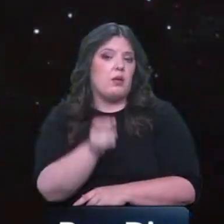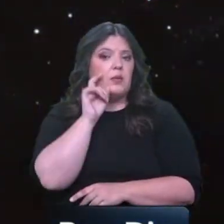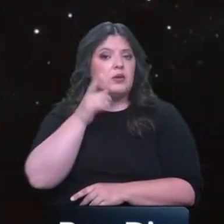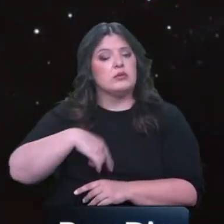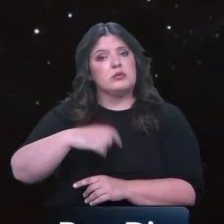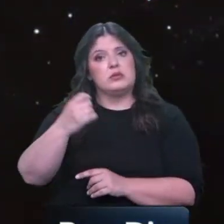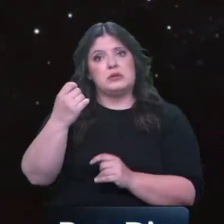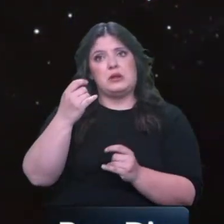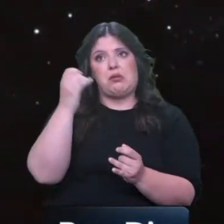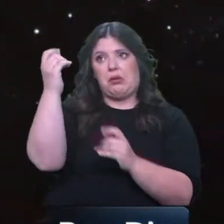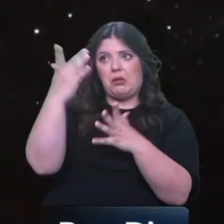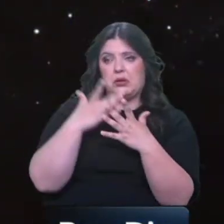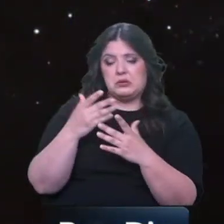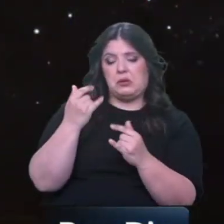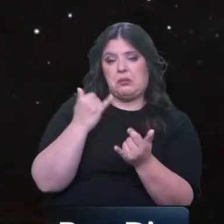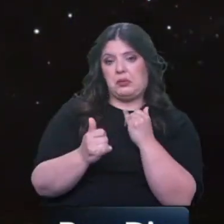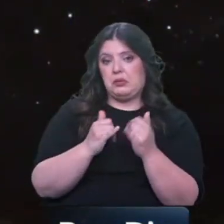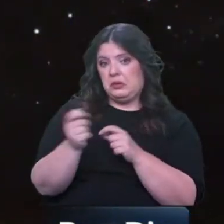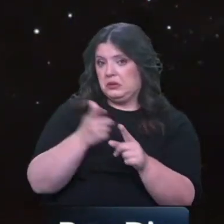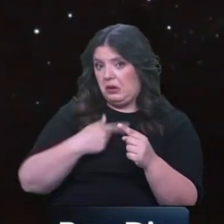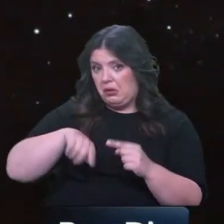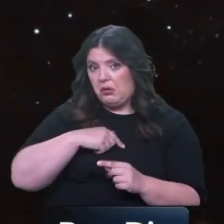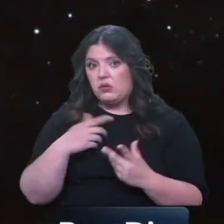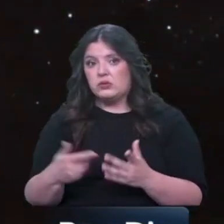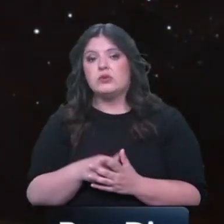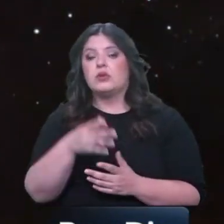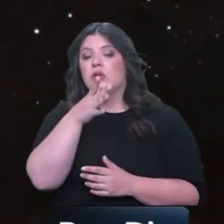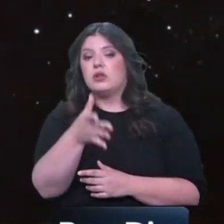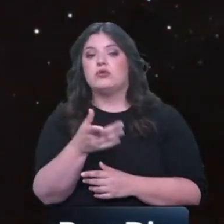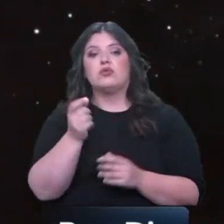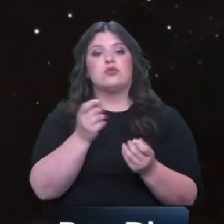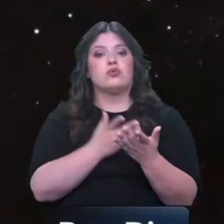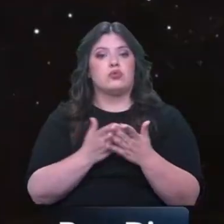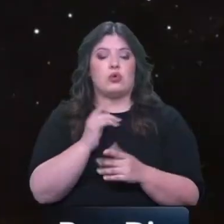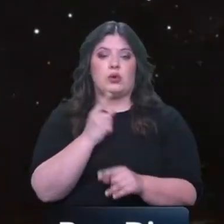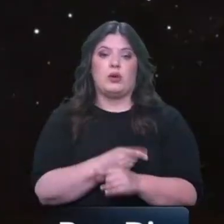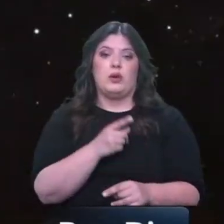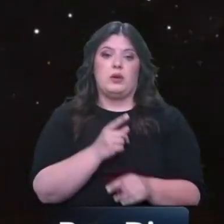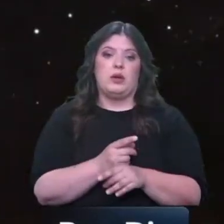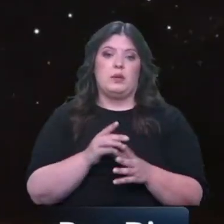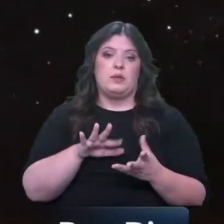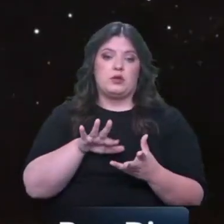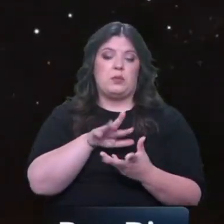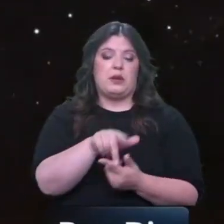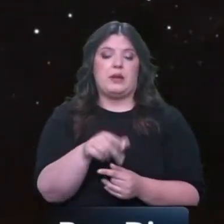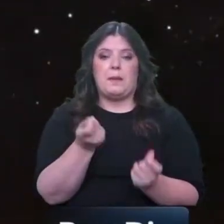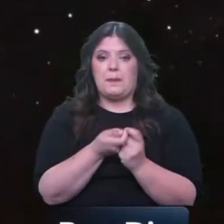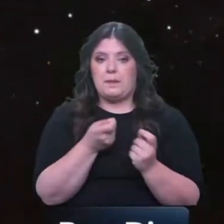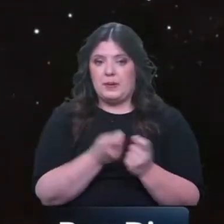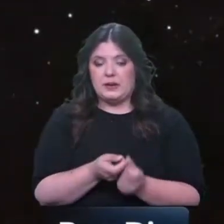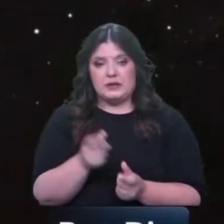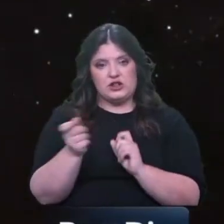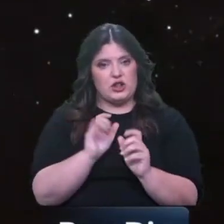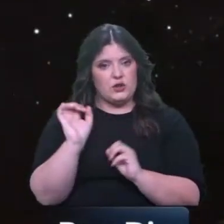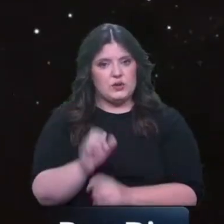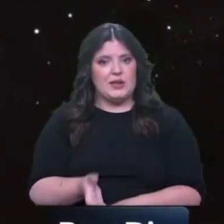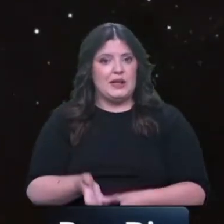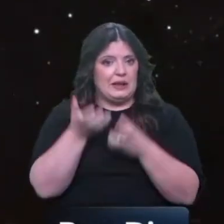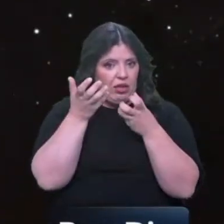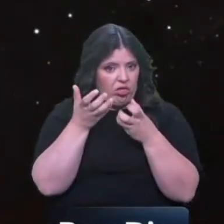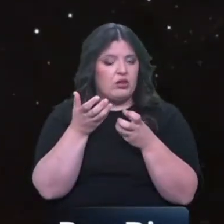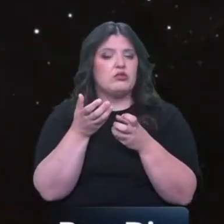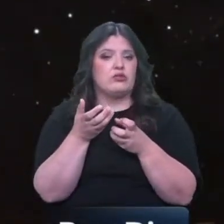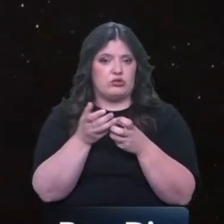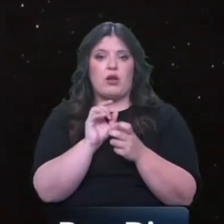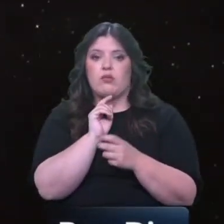radiação perigosíssima da nossa própria estrela. E o que diz-nos este estudo é que mesmo em planetas muito próximos das suas estrelas, muito quentes,